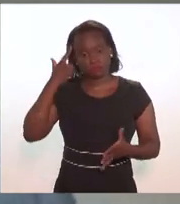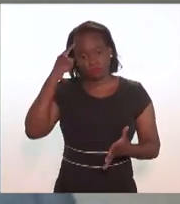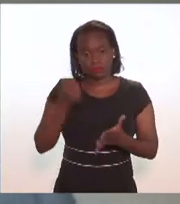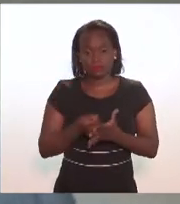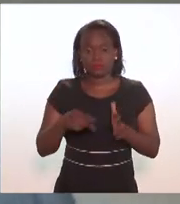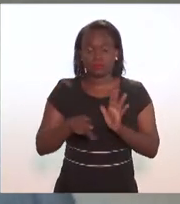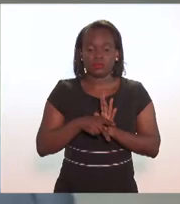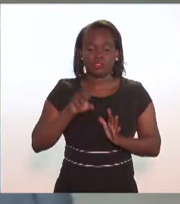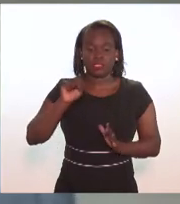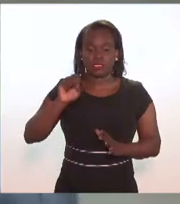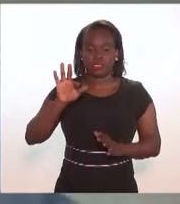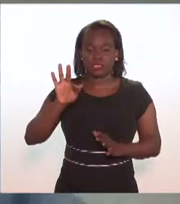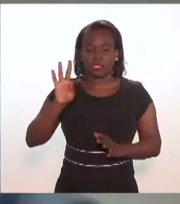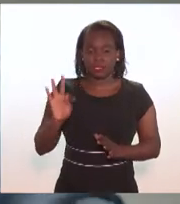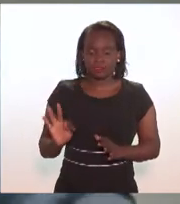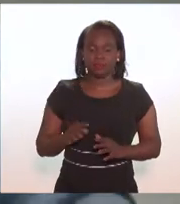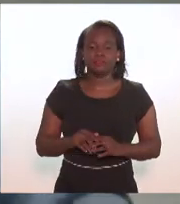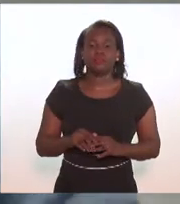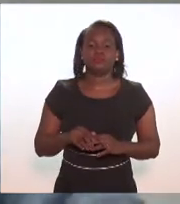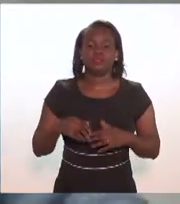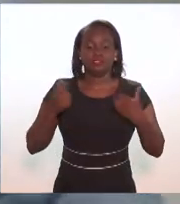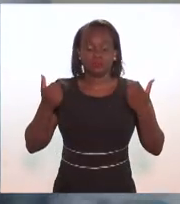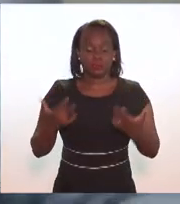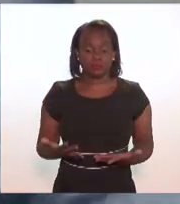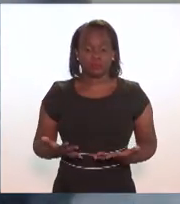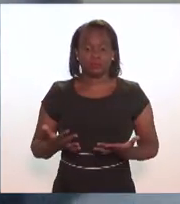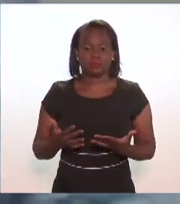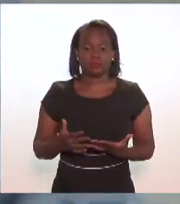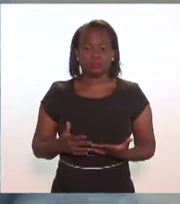do Supremo Tribunal Federal em relação,